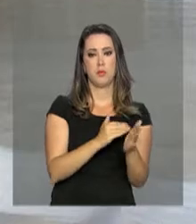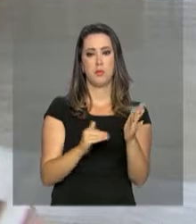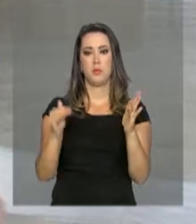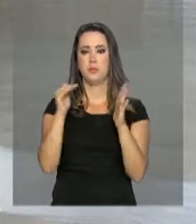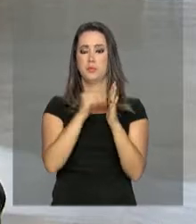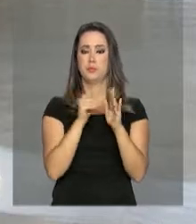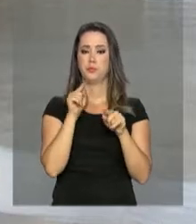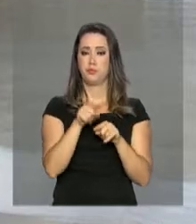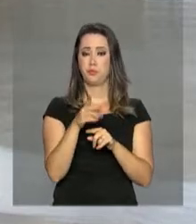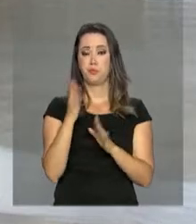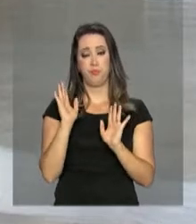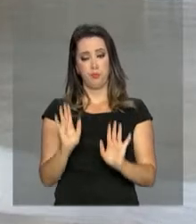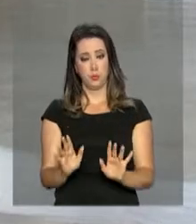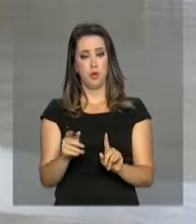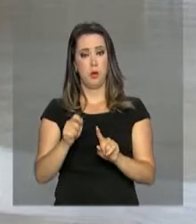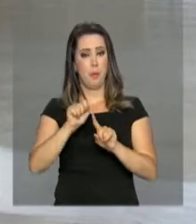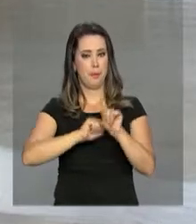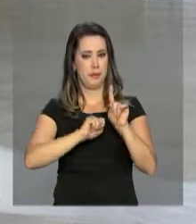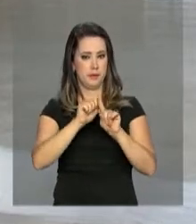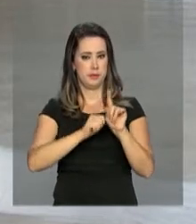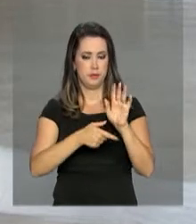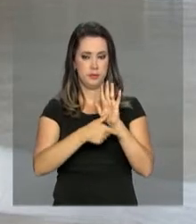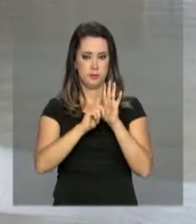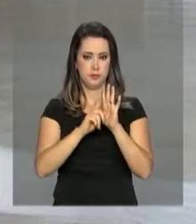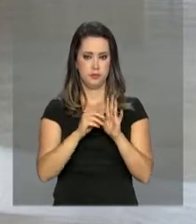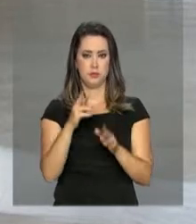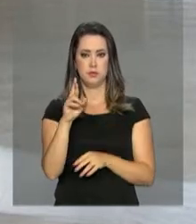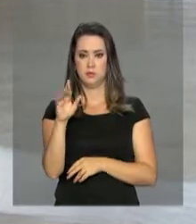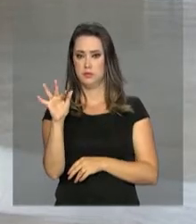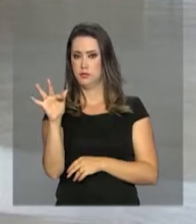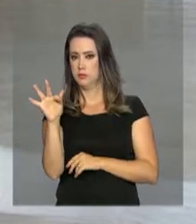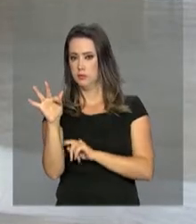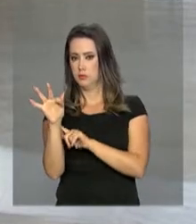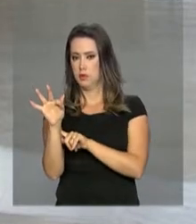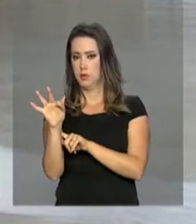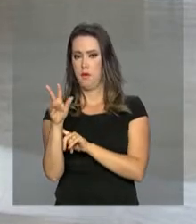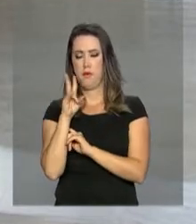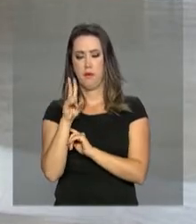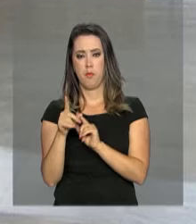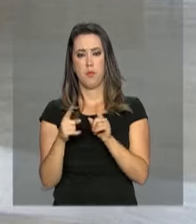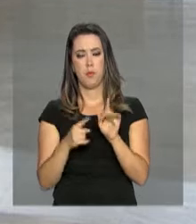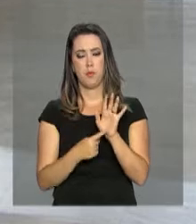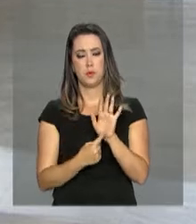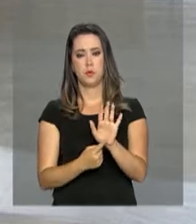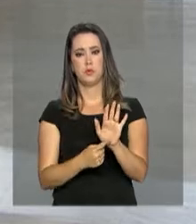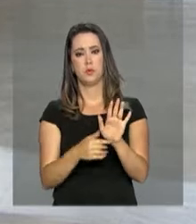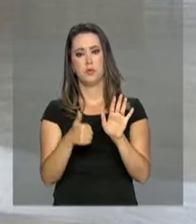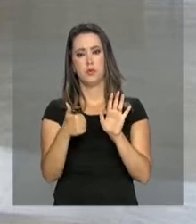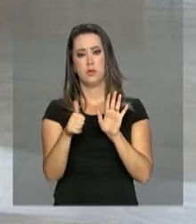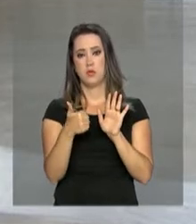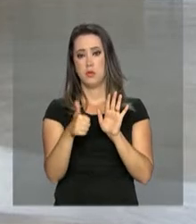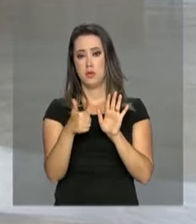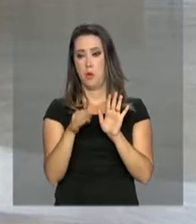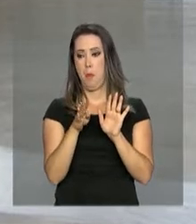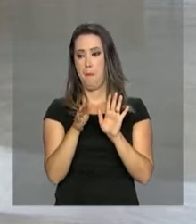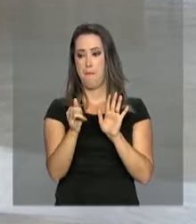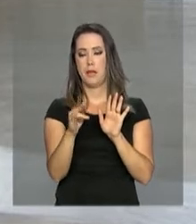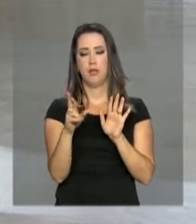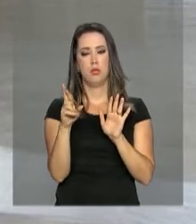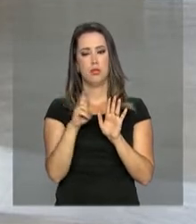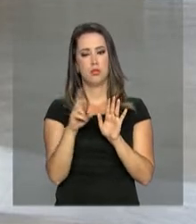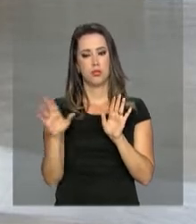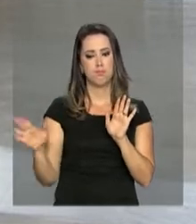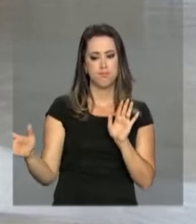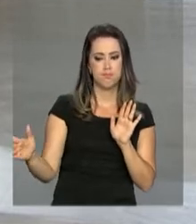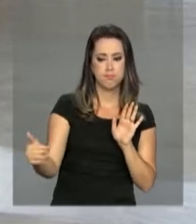bem, no mês passado, a Receita Federal apurou uma arrecadação de quase 111 bilhões de